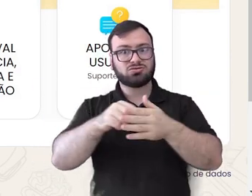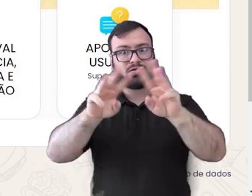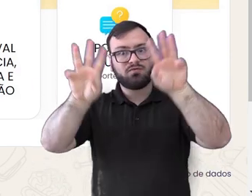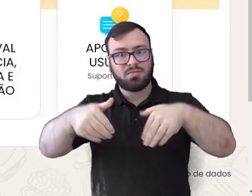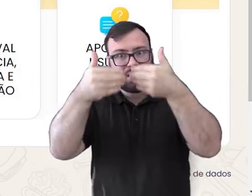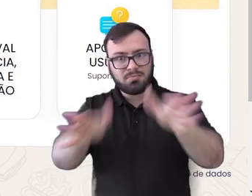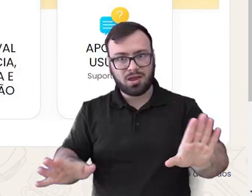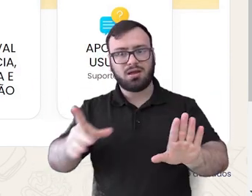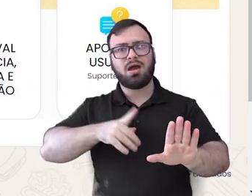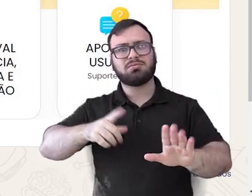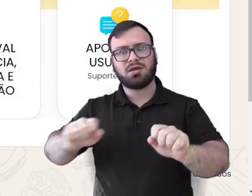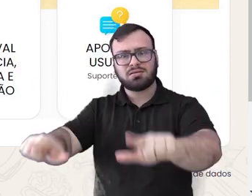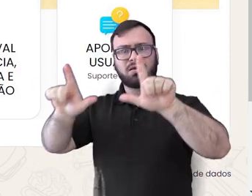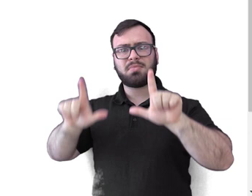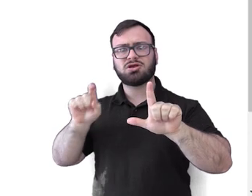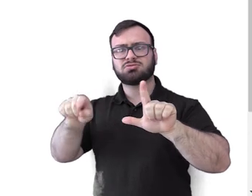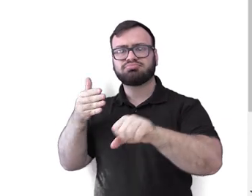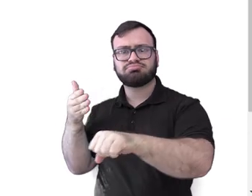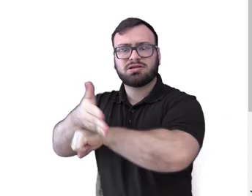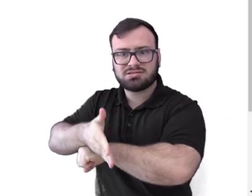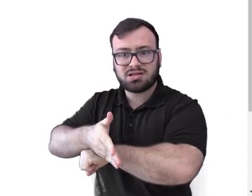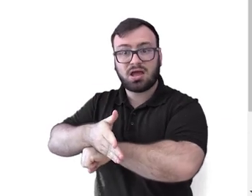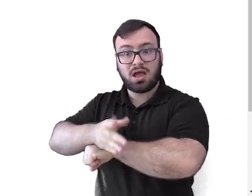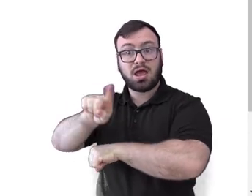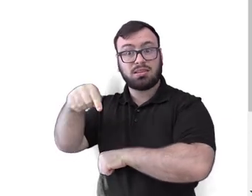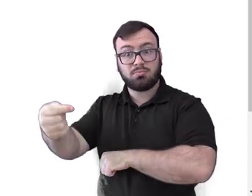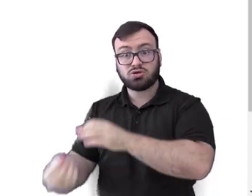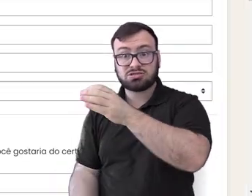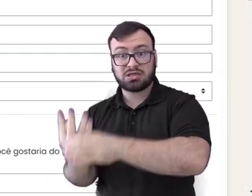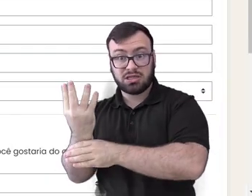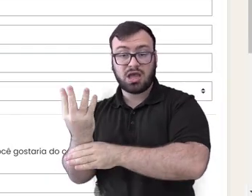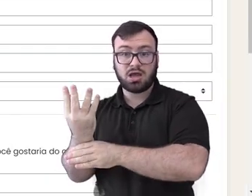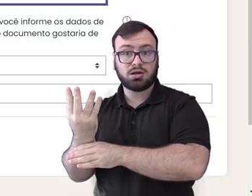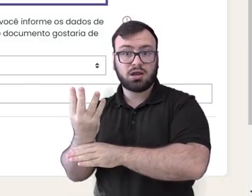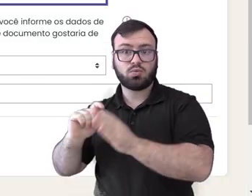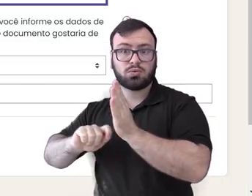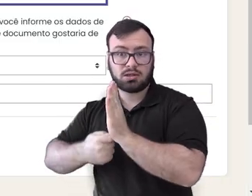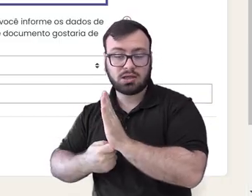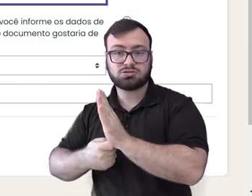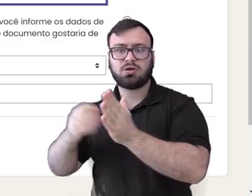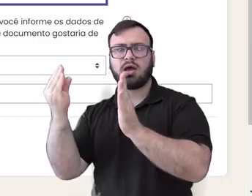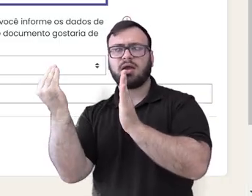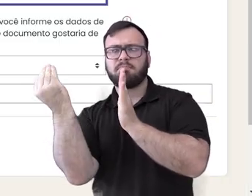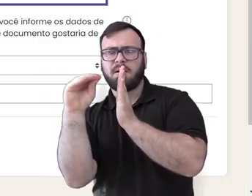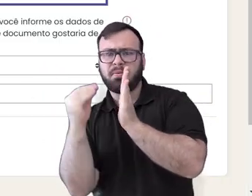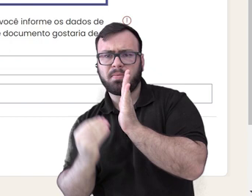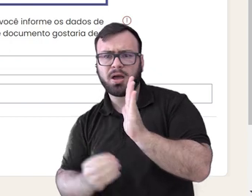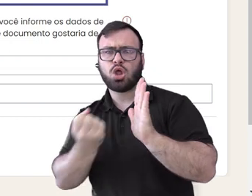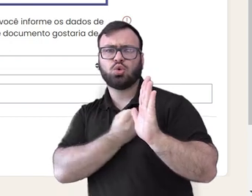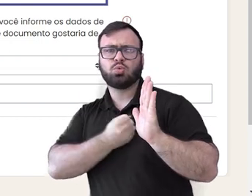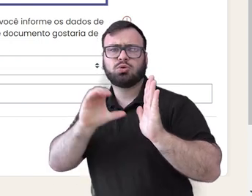aberta na página inicial clique em acessar depois criar uma conta preencher os dados